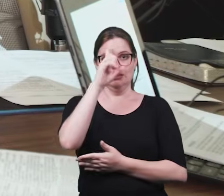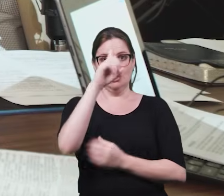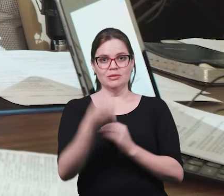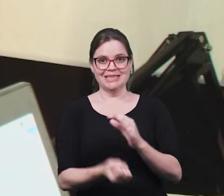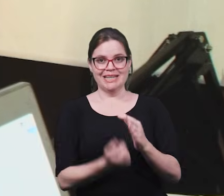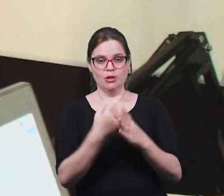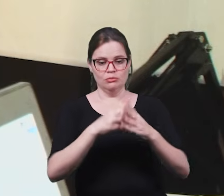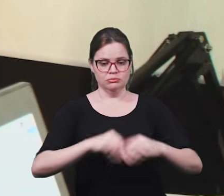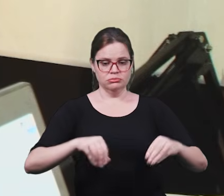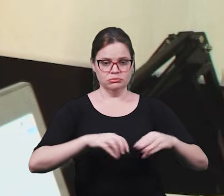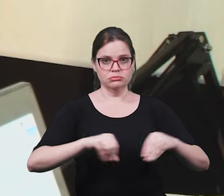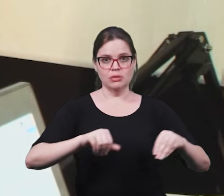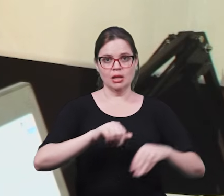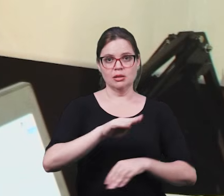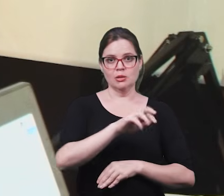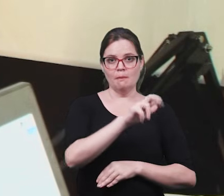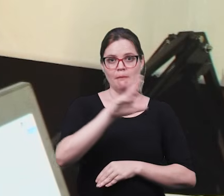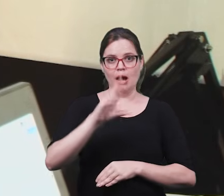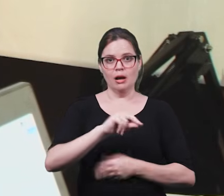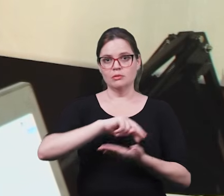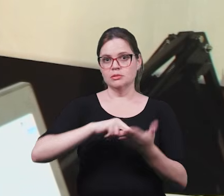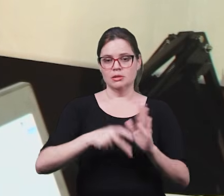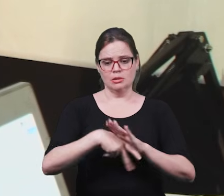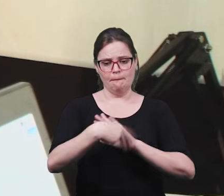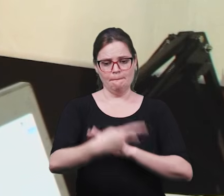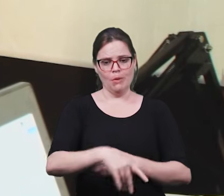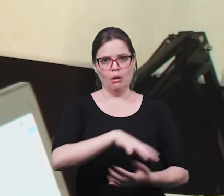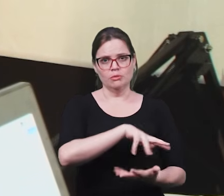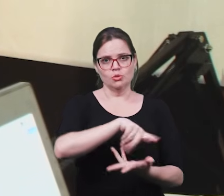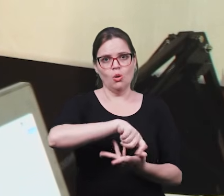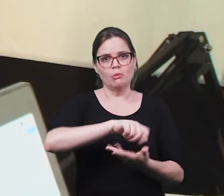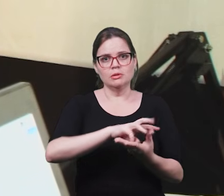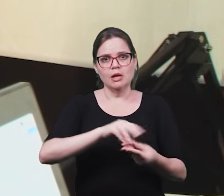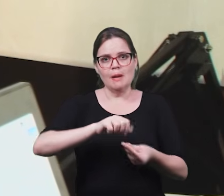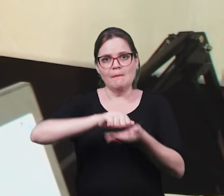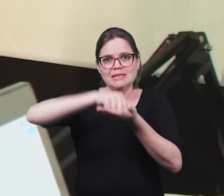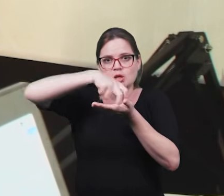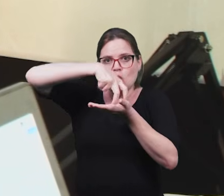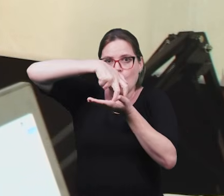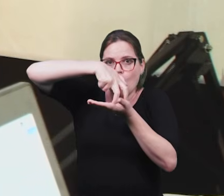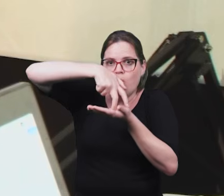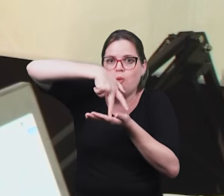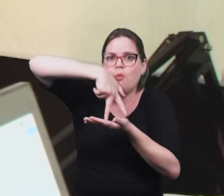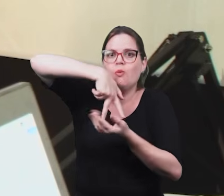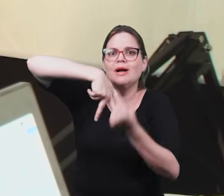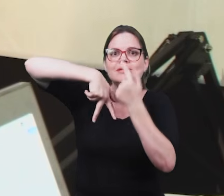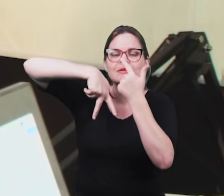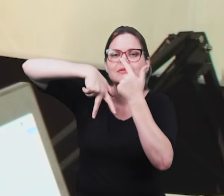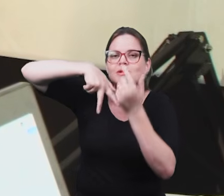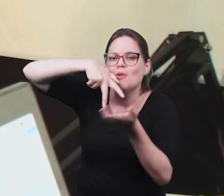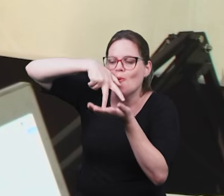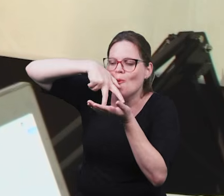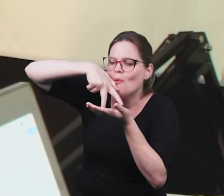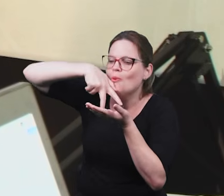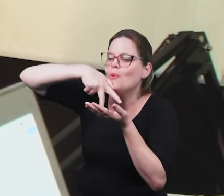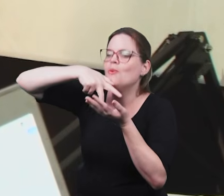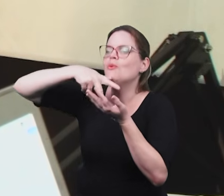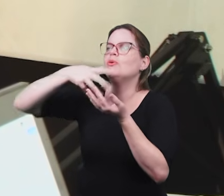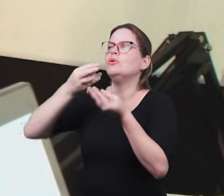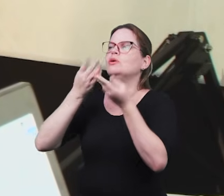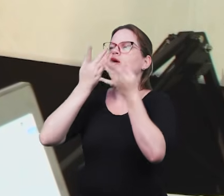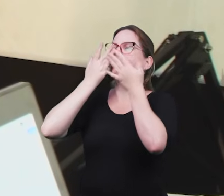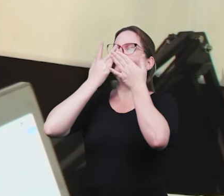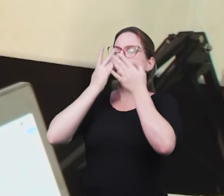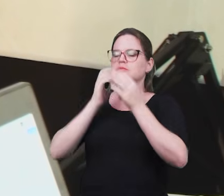da terra. Então aqui estava a representação de onde ele tirou o homem, mas ele soprou nas narinas do homem o seu